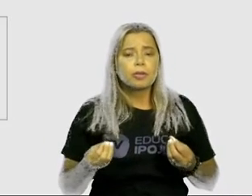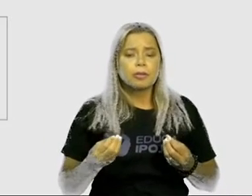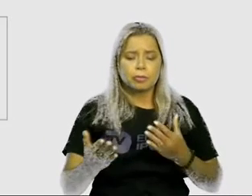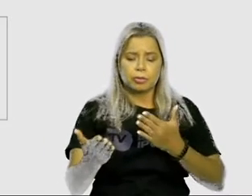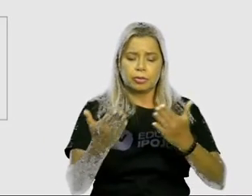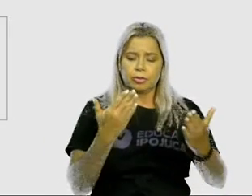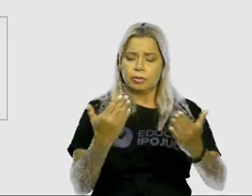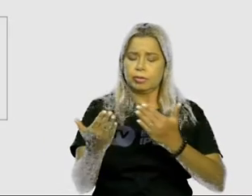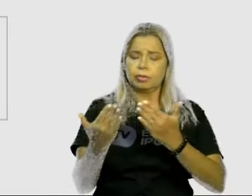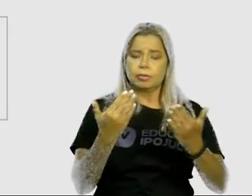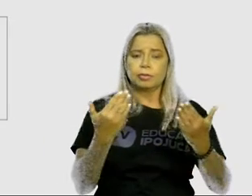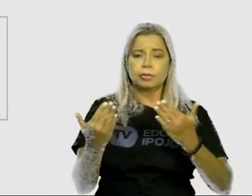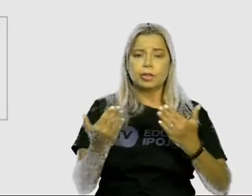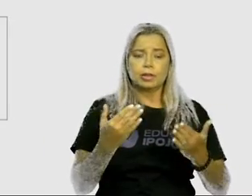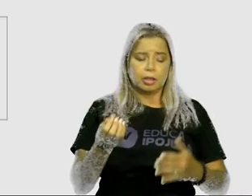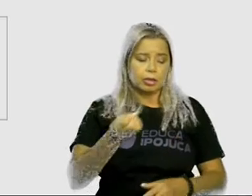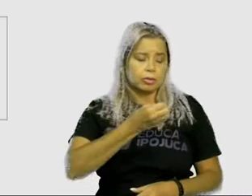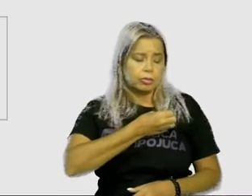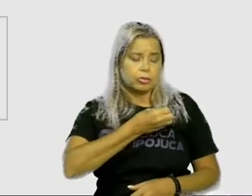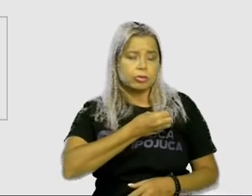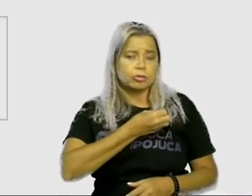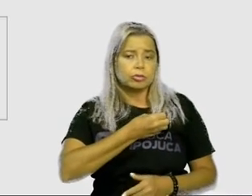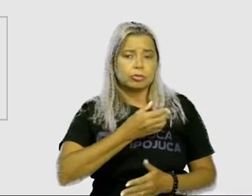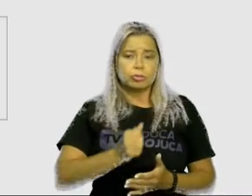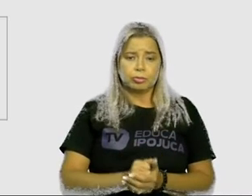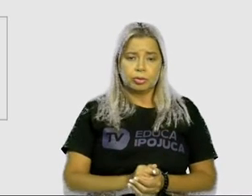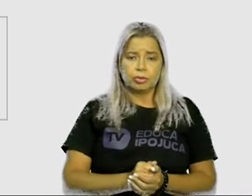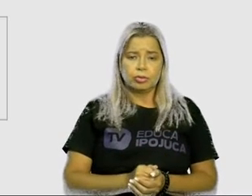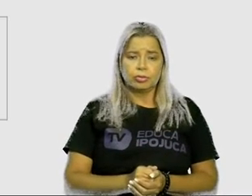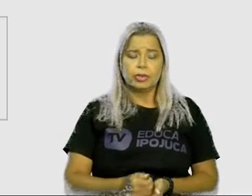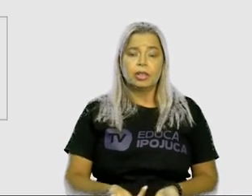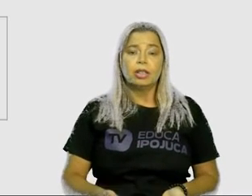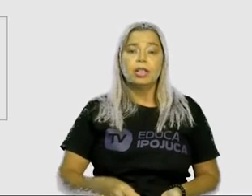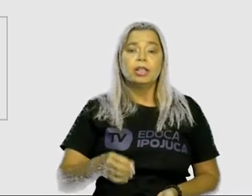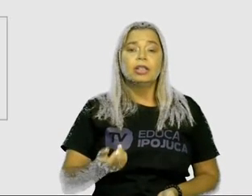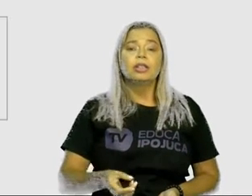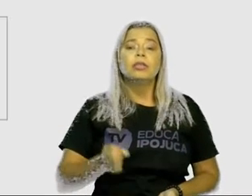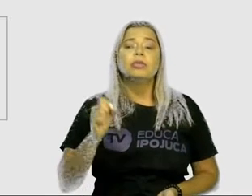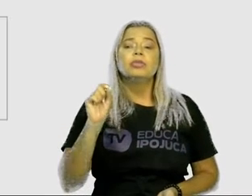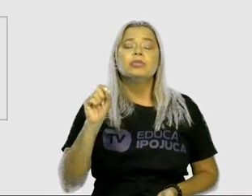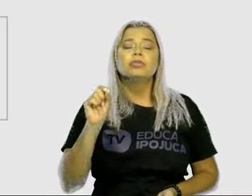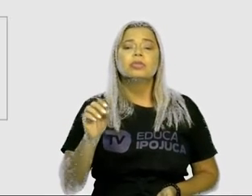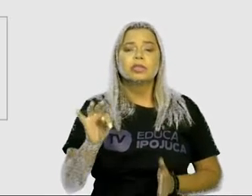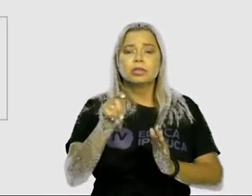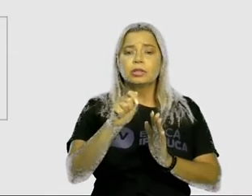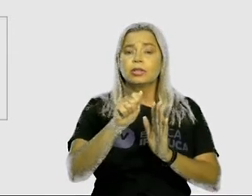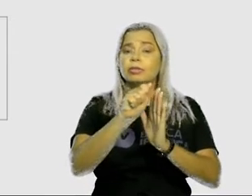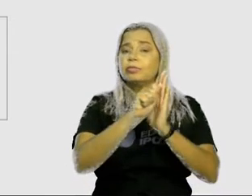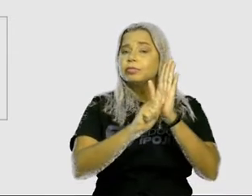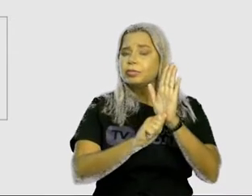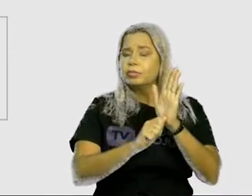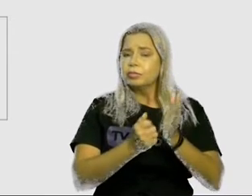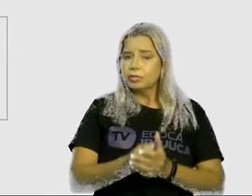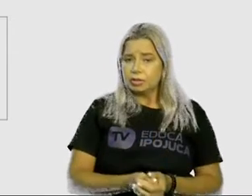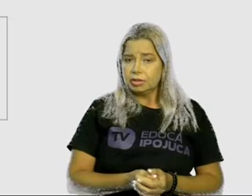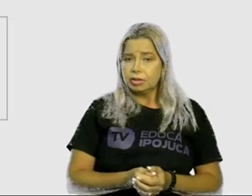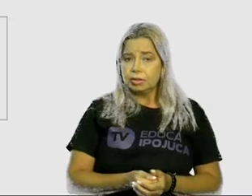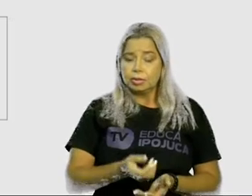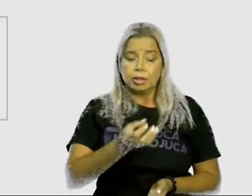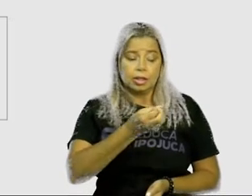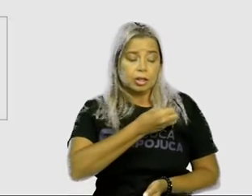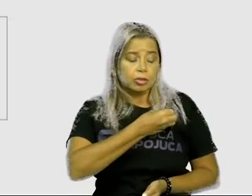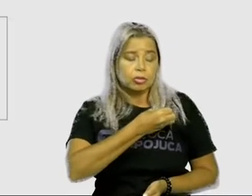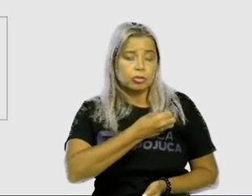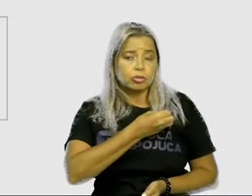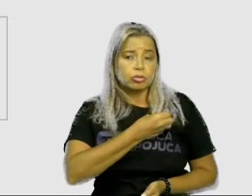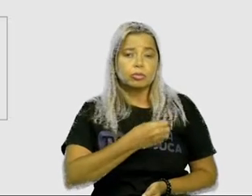cada um dos algarismos. O que são os algarismos, gente? Cada númerozinho desse aí, ó, que está com cores